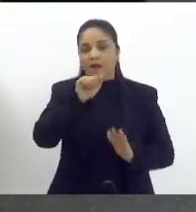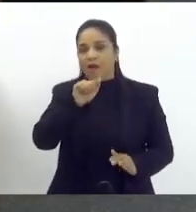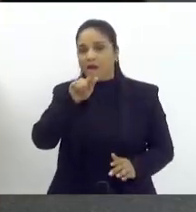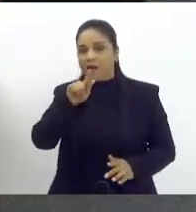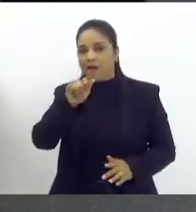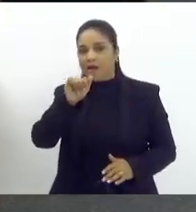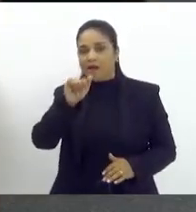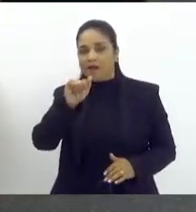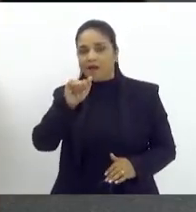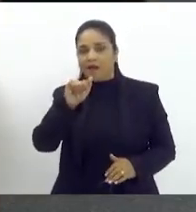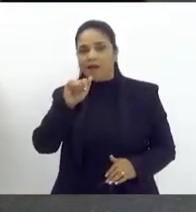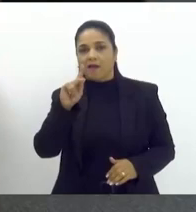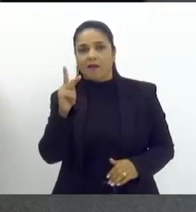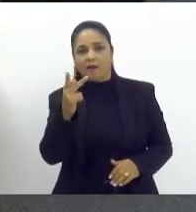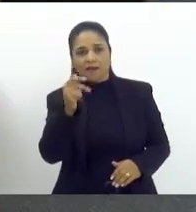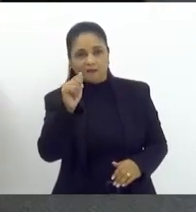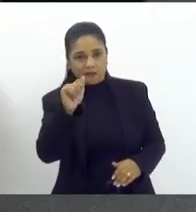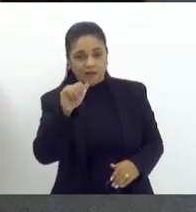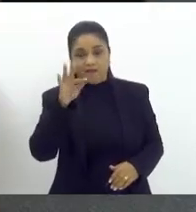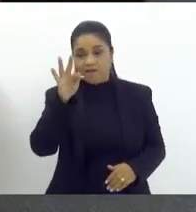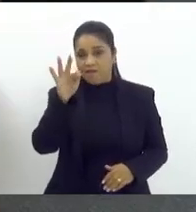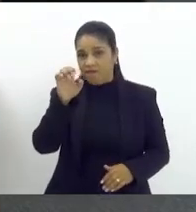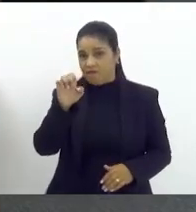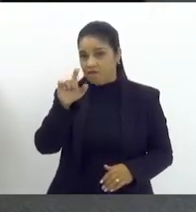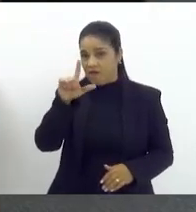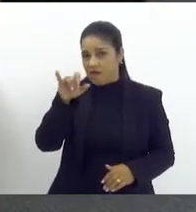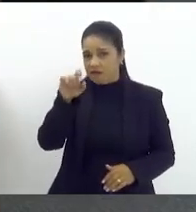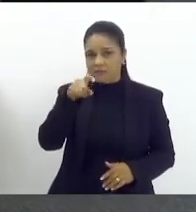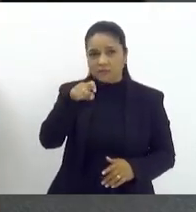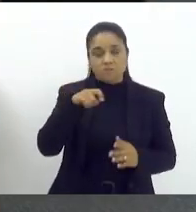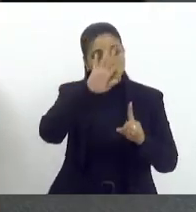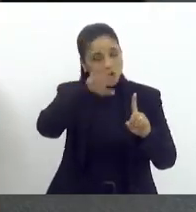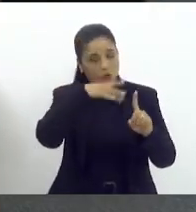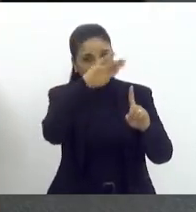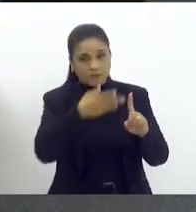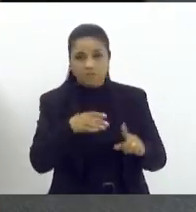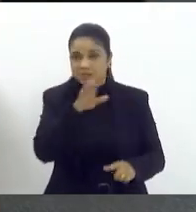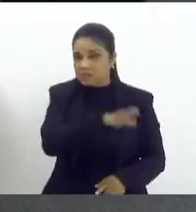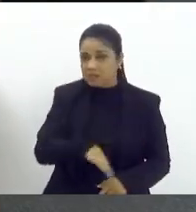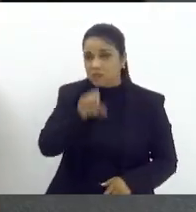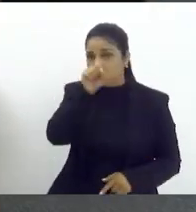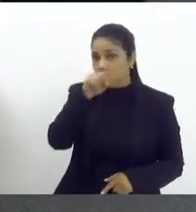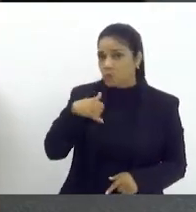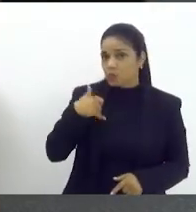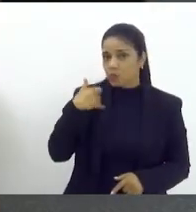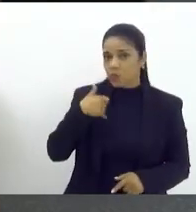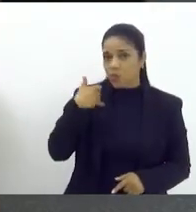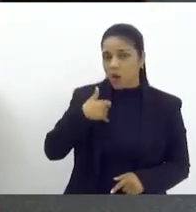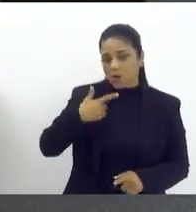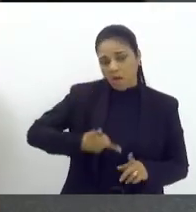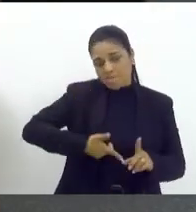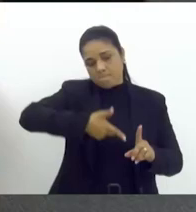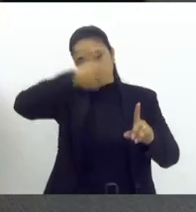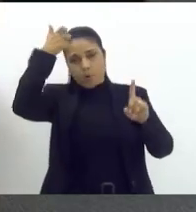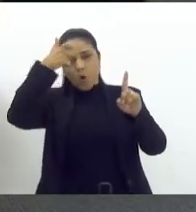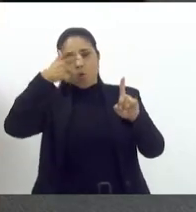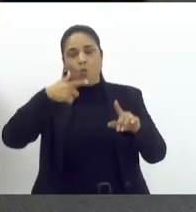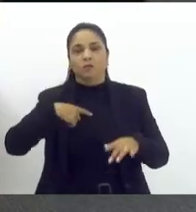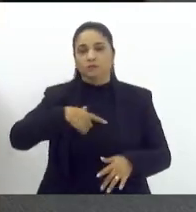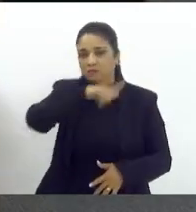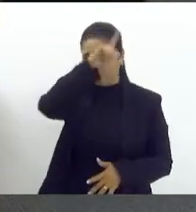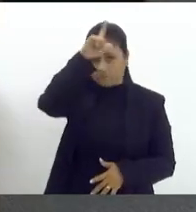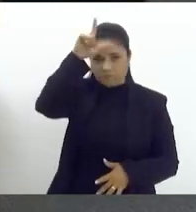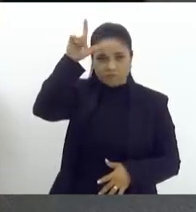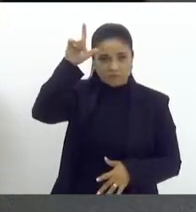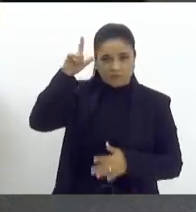Félix uma criança e aí em homenagem a Ágata uma criança de 8 anos atingida morta no Complexo do Alemão